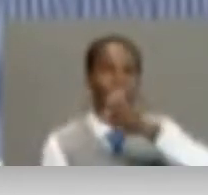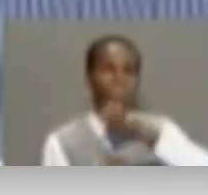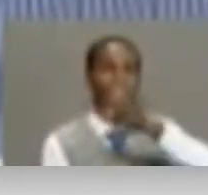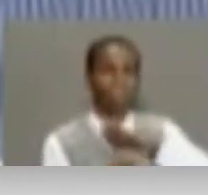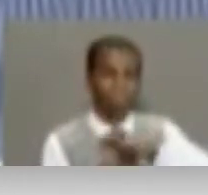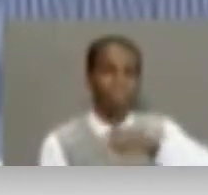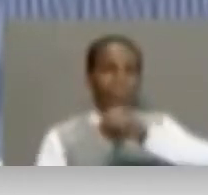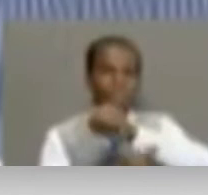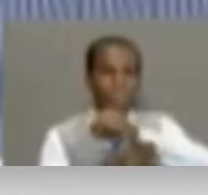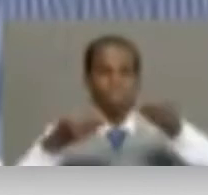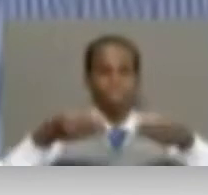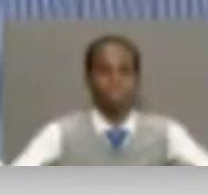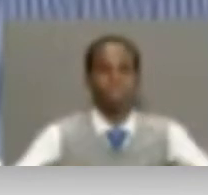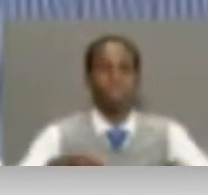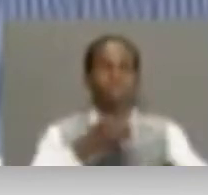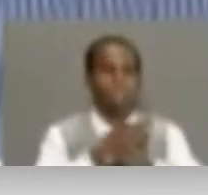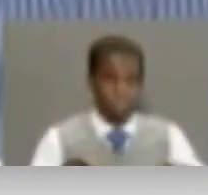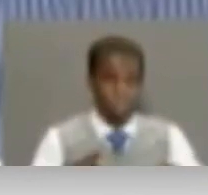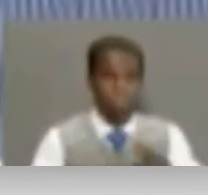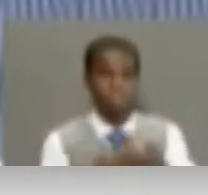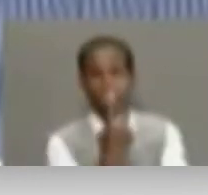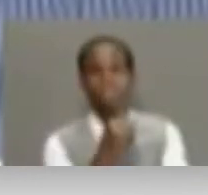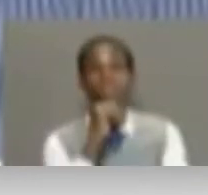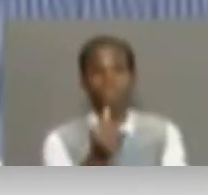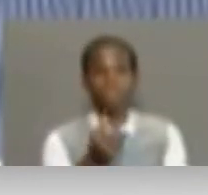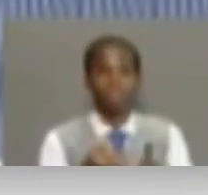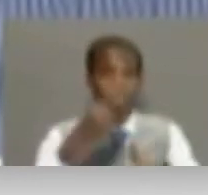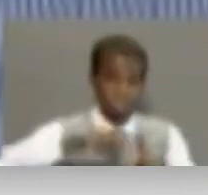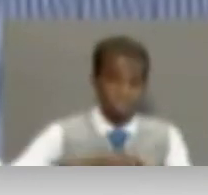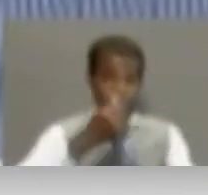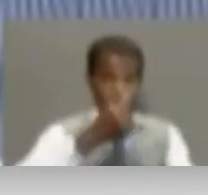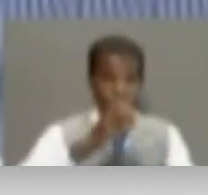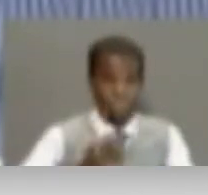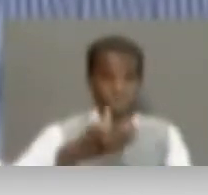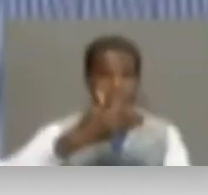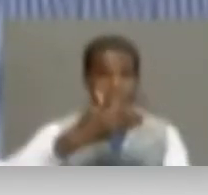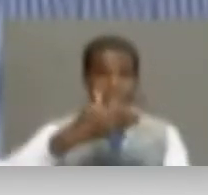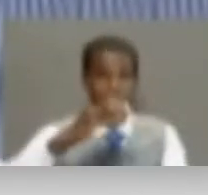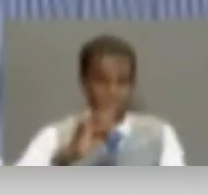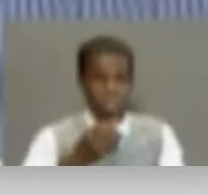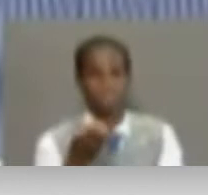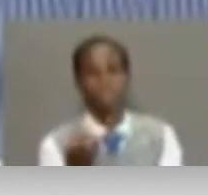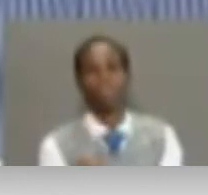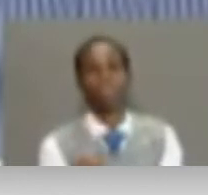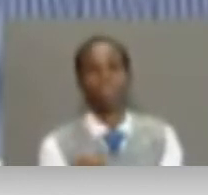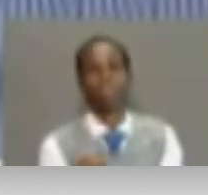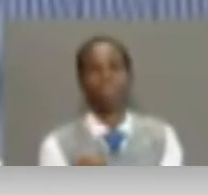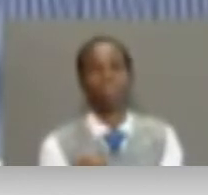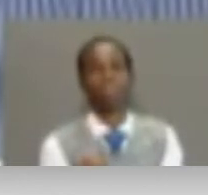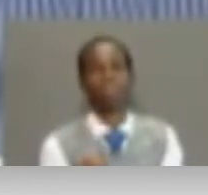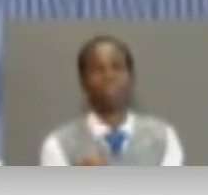é estranho isso. Em 2009, o Tribunal Constitucional anulou o Congresso do Partido da